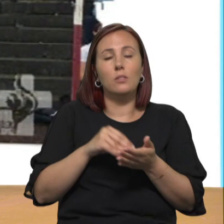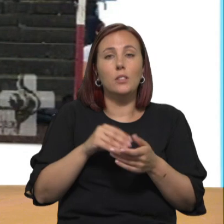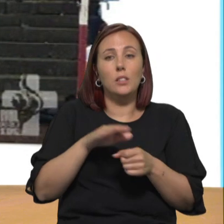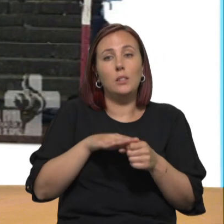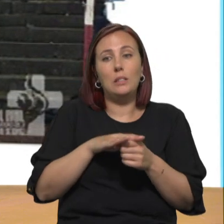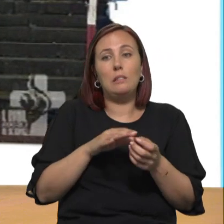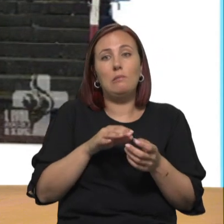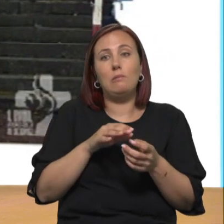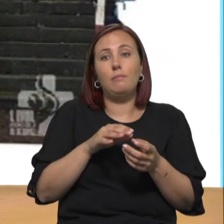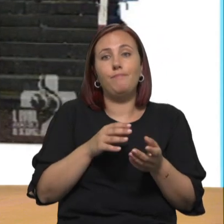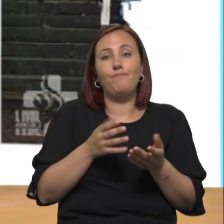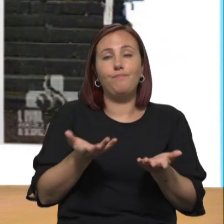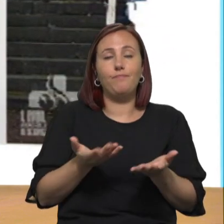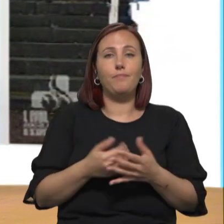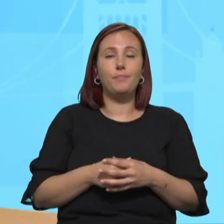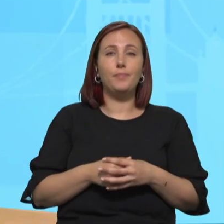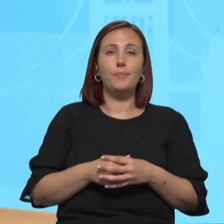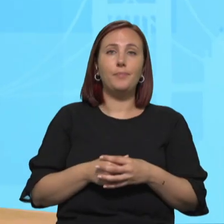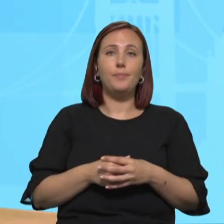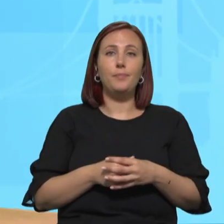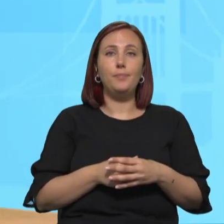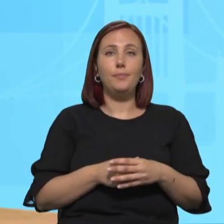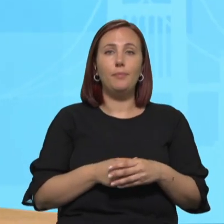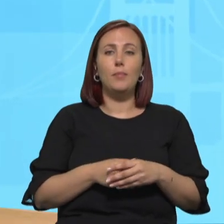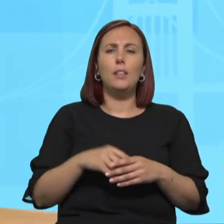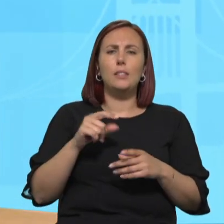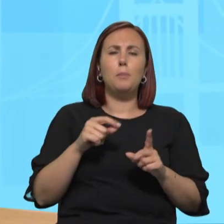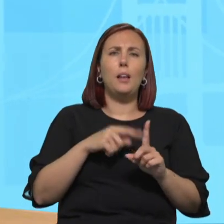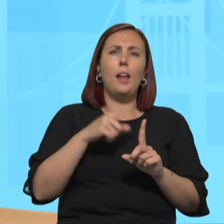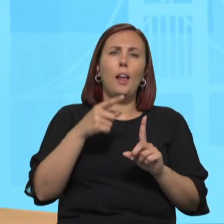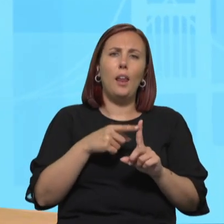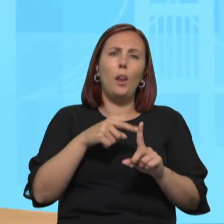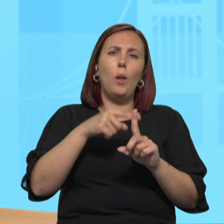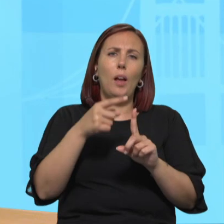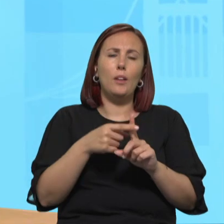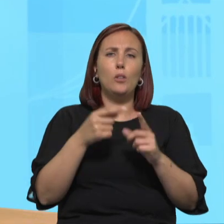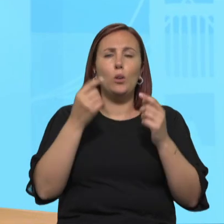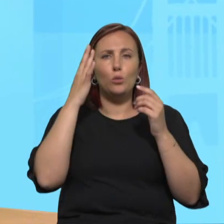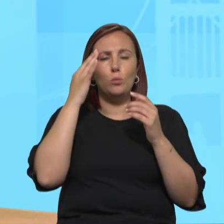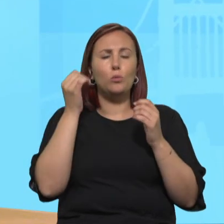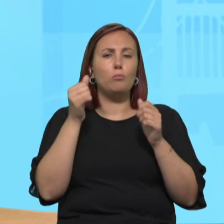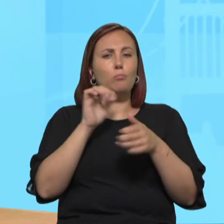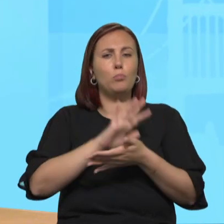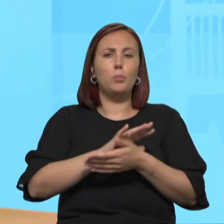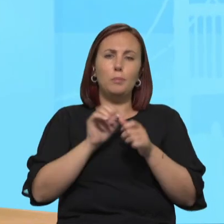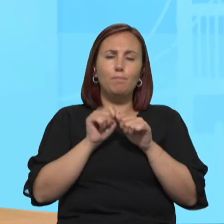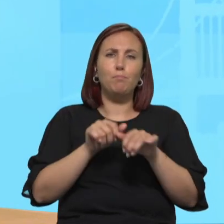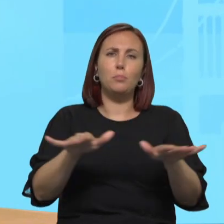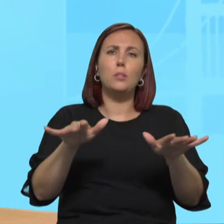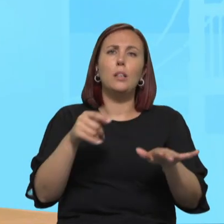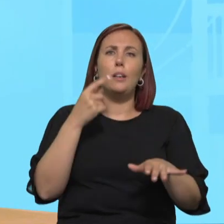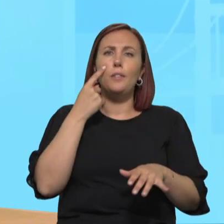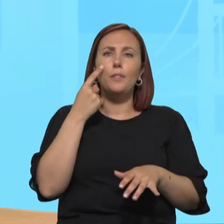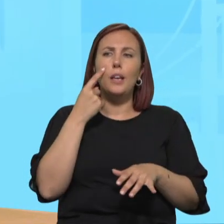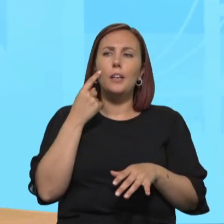situação. Também vai sendo recorrente em cada ano que estes números são publicados, assistimos sempre a uma